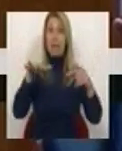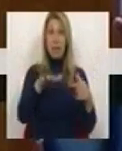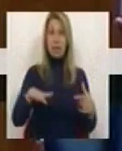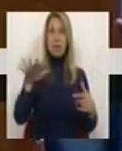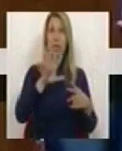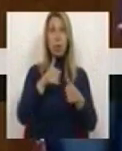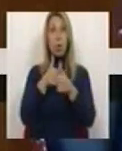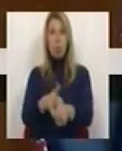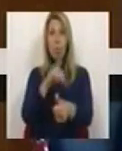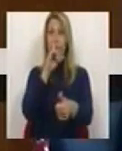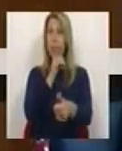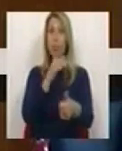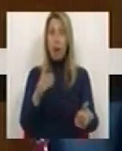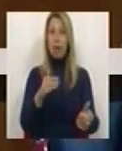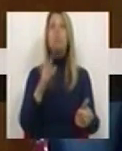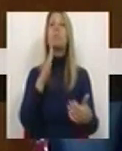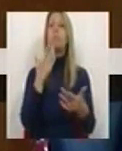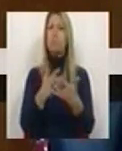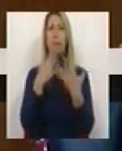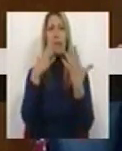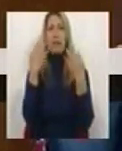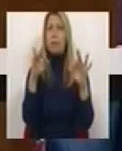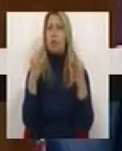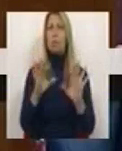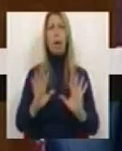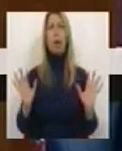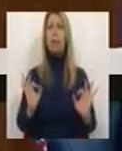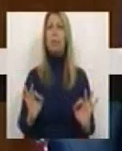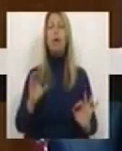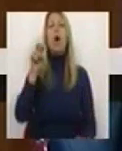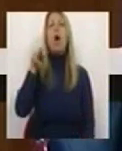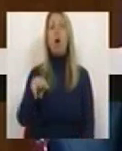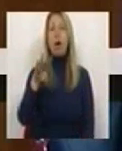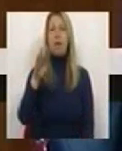situações de incumprimento que permitiam pura e simplesmente